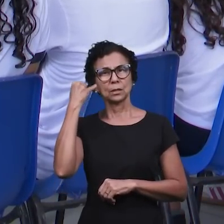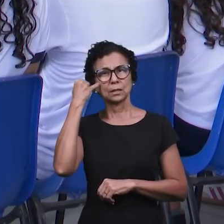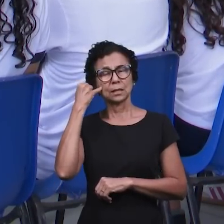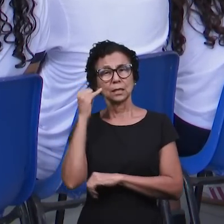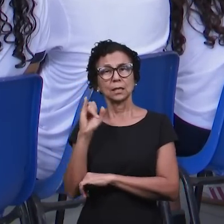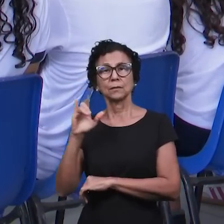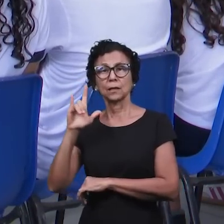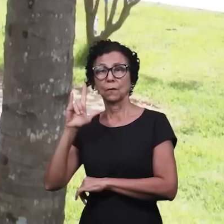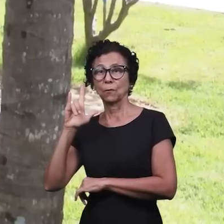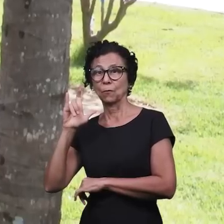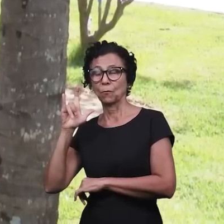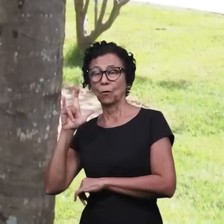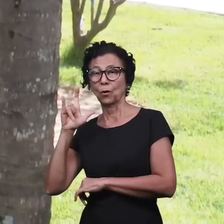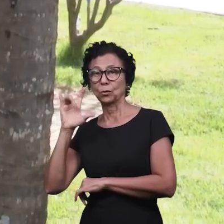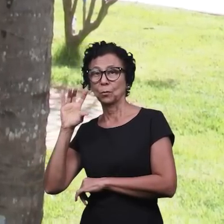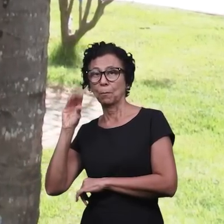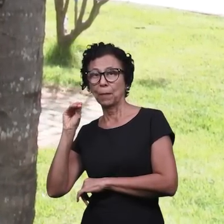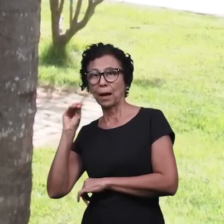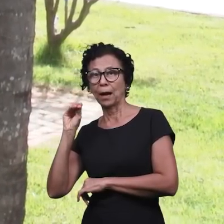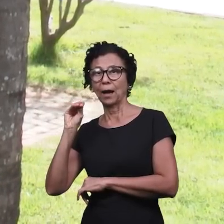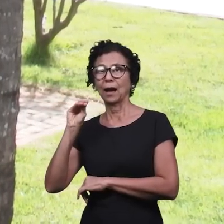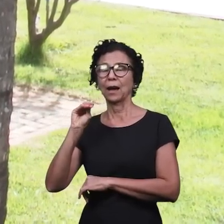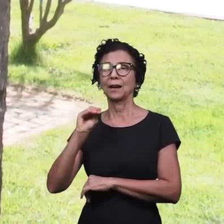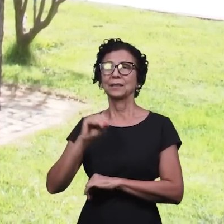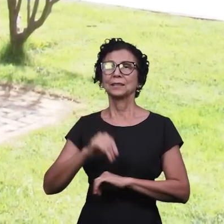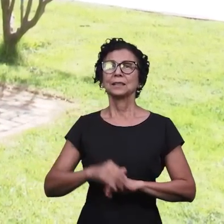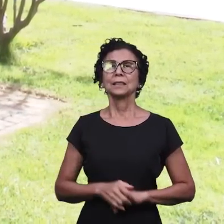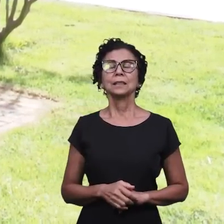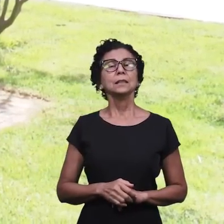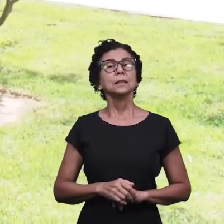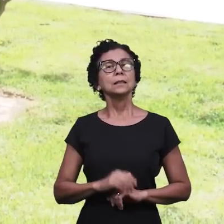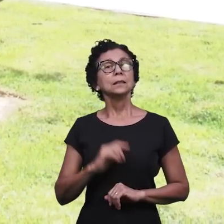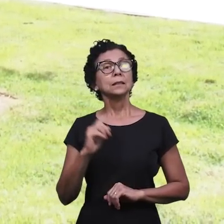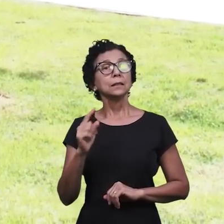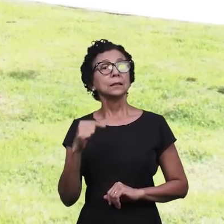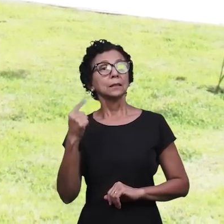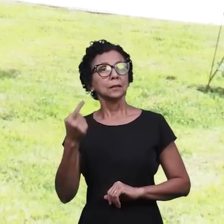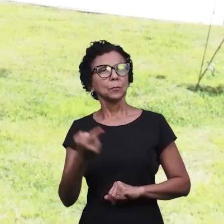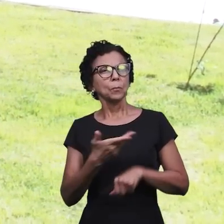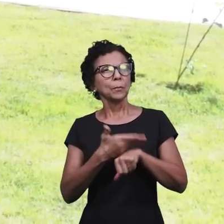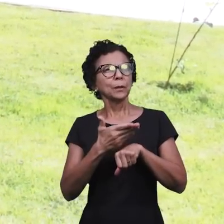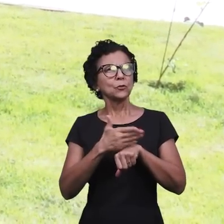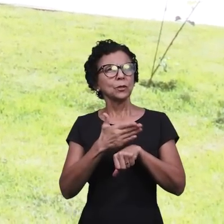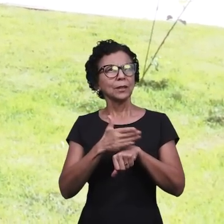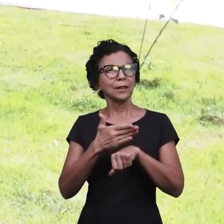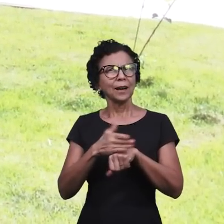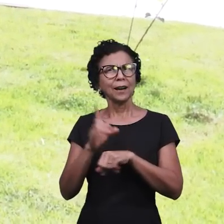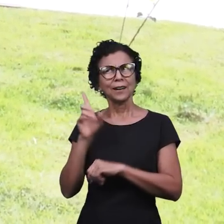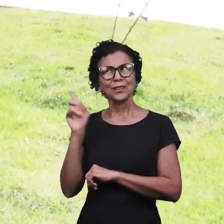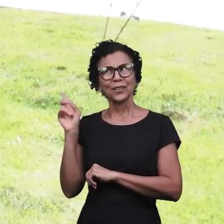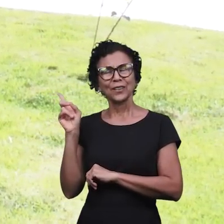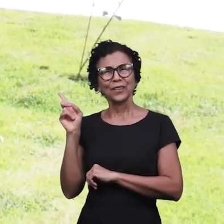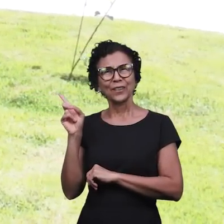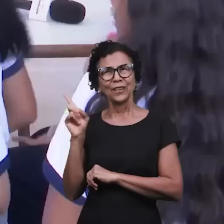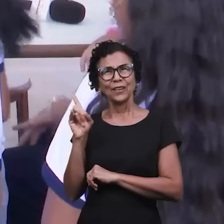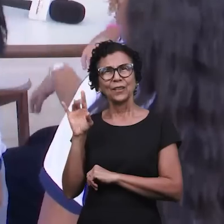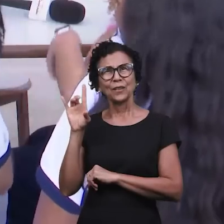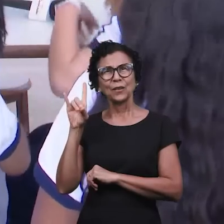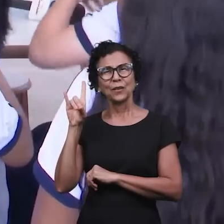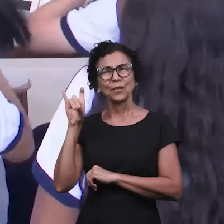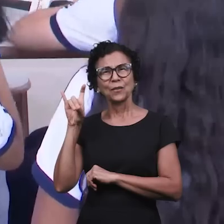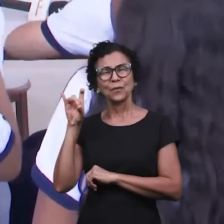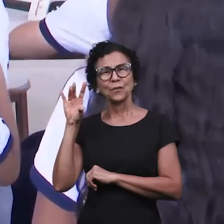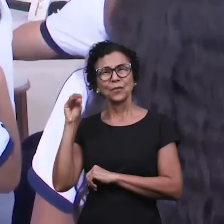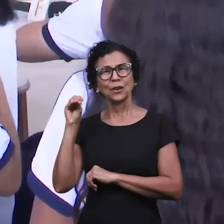é fotógrafo, e logo em seguida, eles puderam aplicar ali os conhecimentos ao fotografar o sítio Esperança. Com